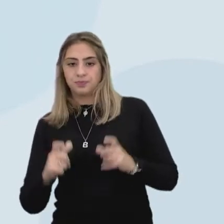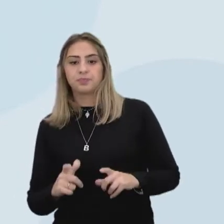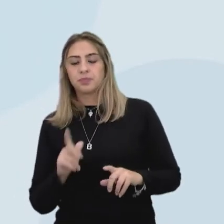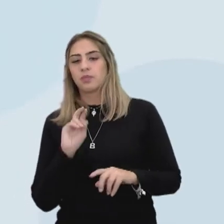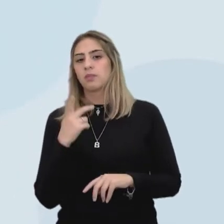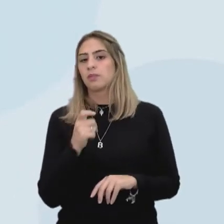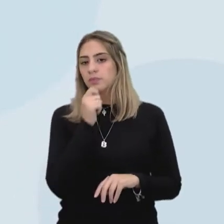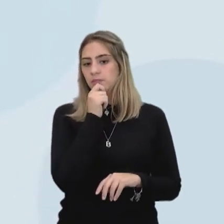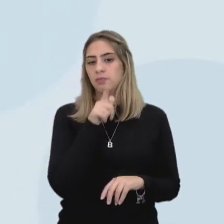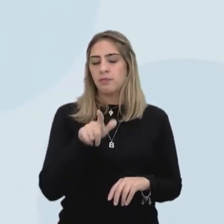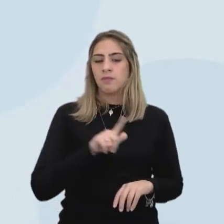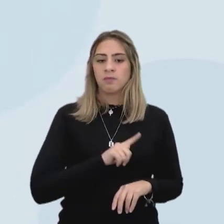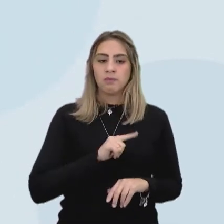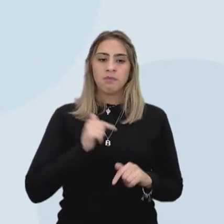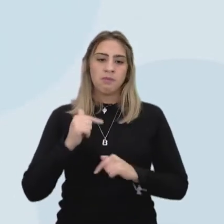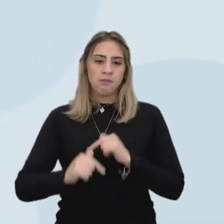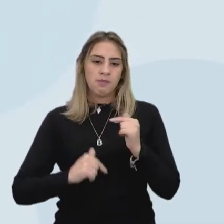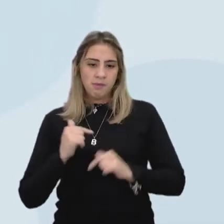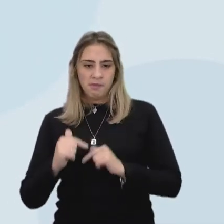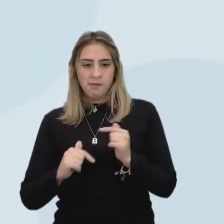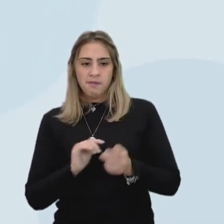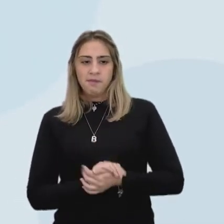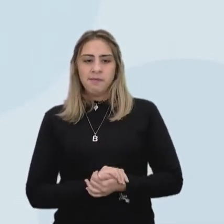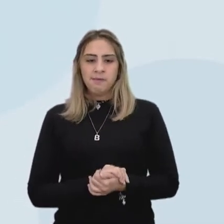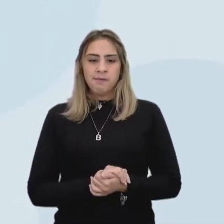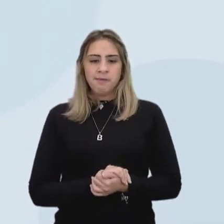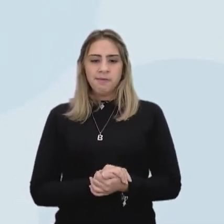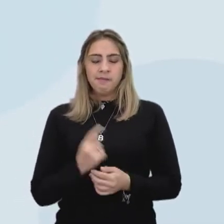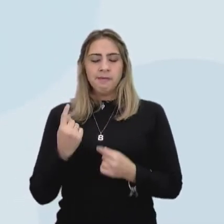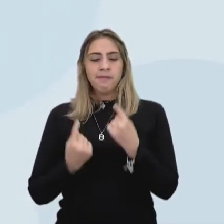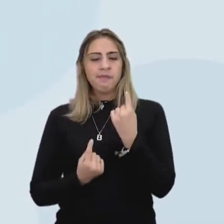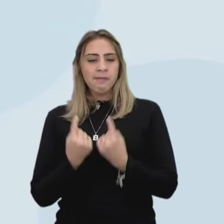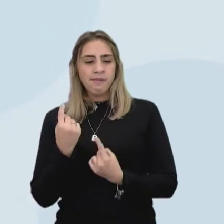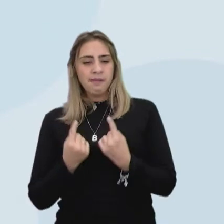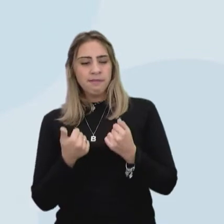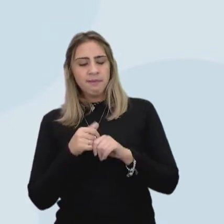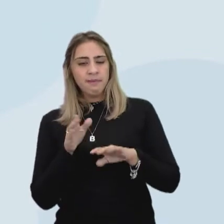ainda as que tiveram trabalho remunerado, do qual estavam